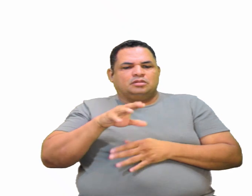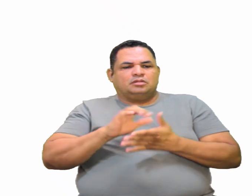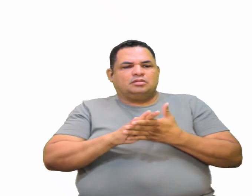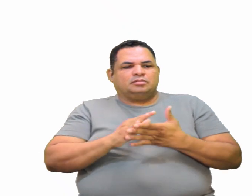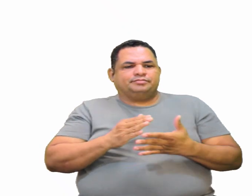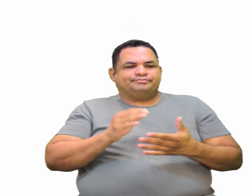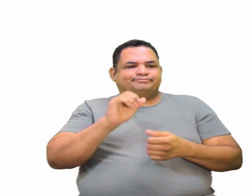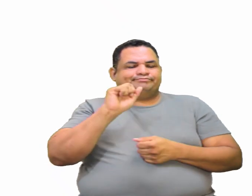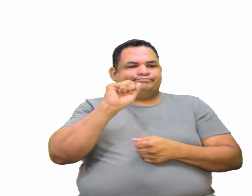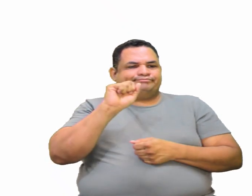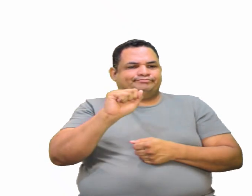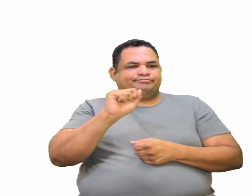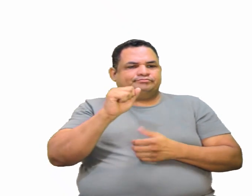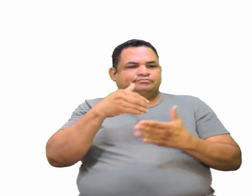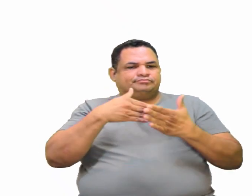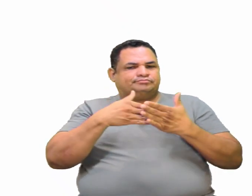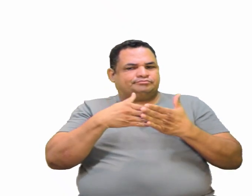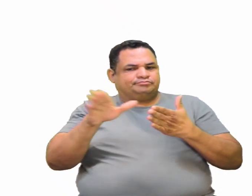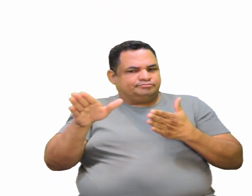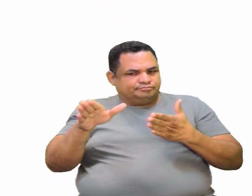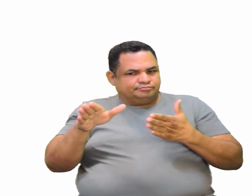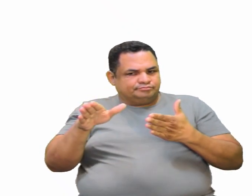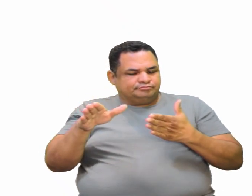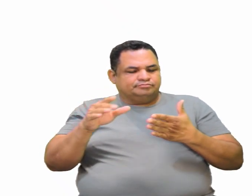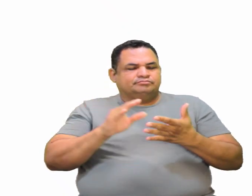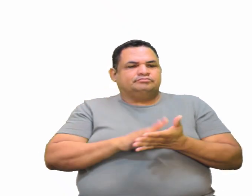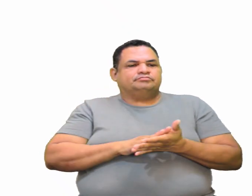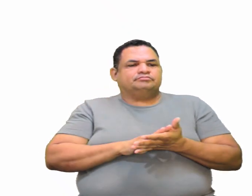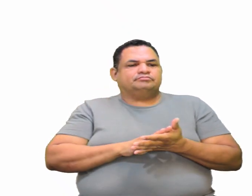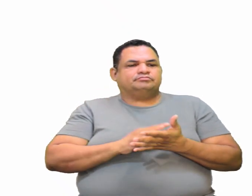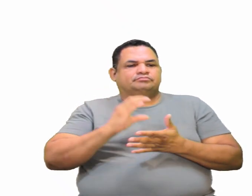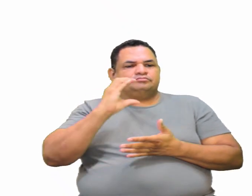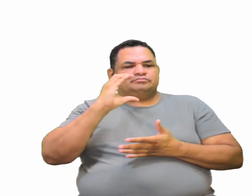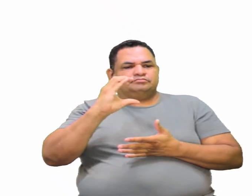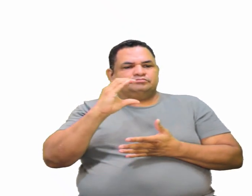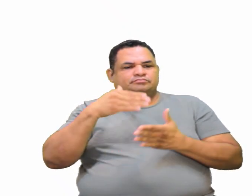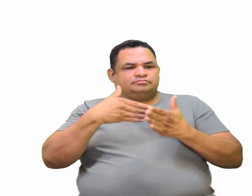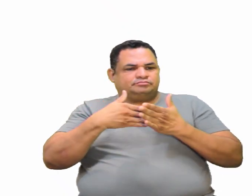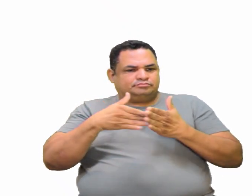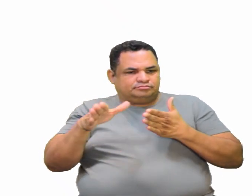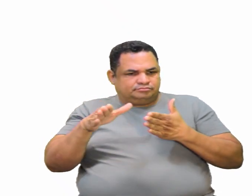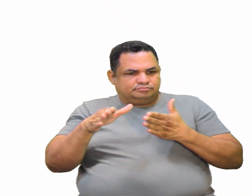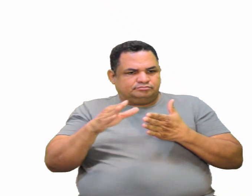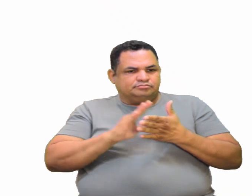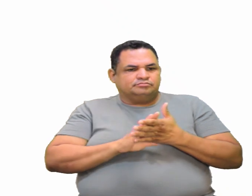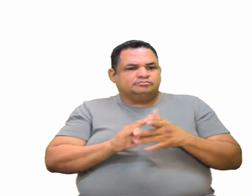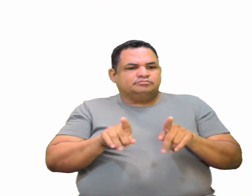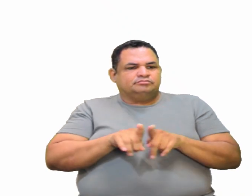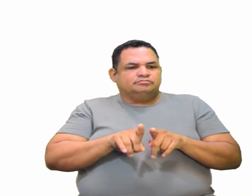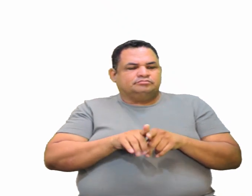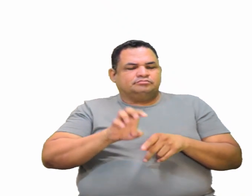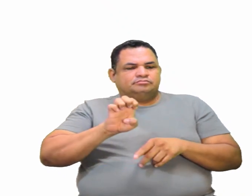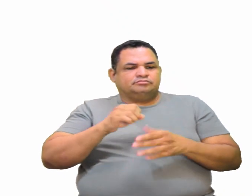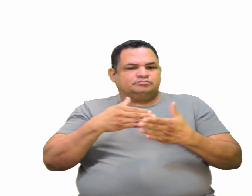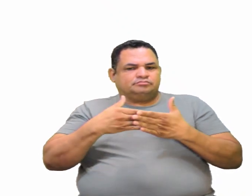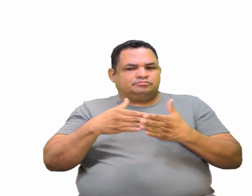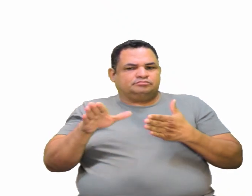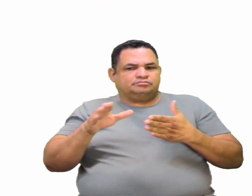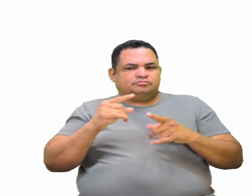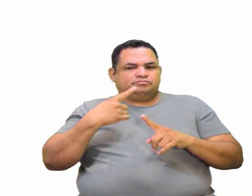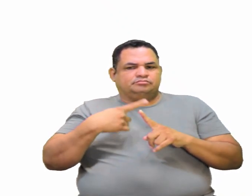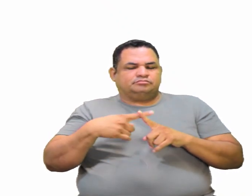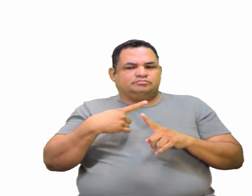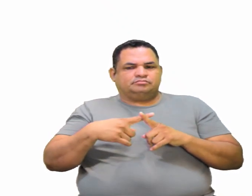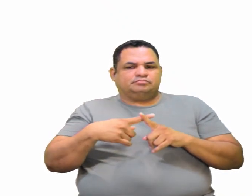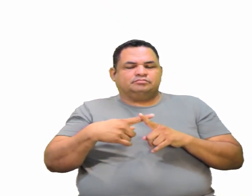alternativa A está errada, não marca. A C não marca e a E também não marca. Porque